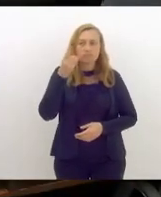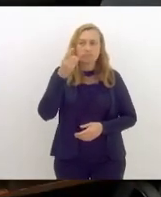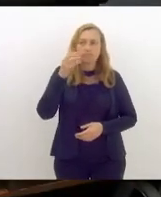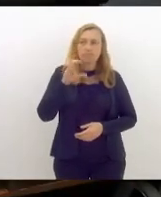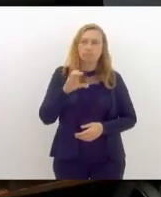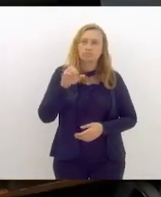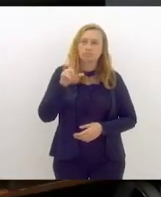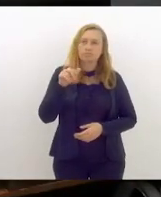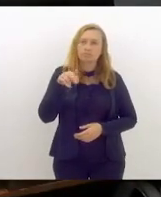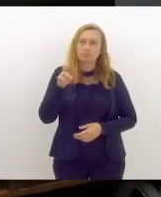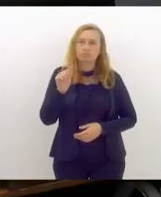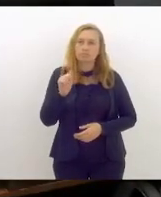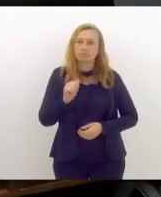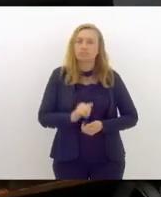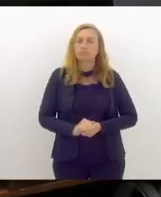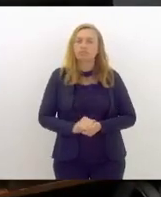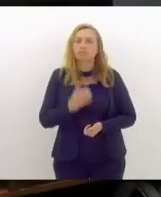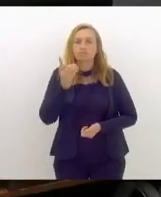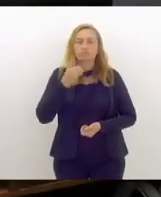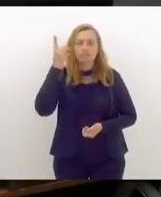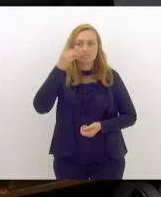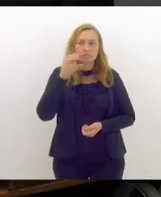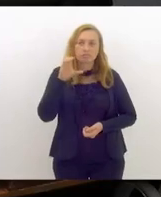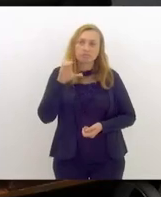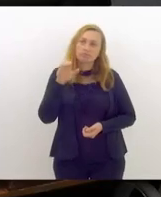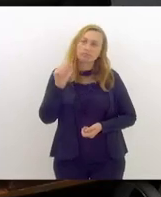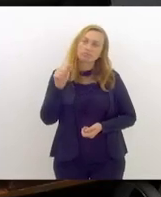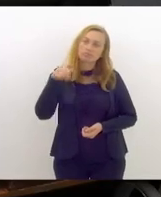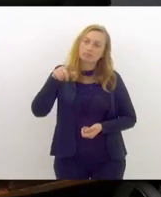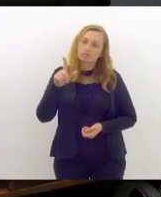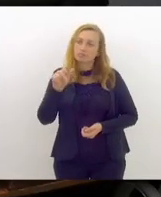Canella. Deputado Márcio Canella.